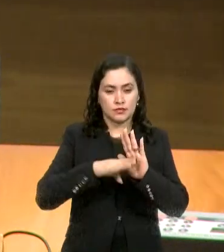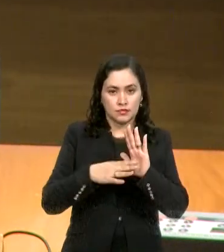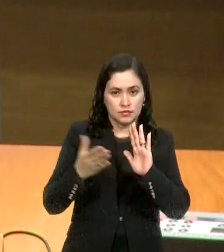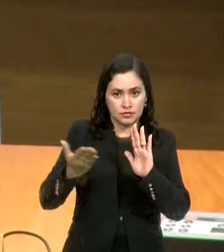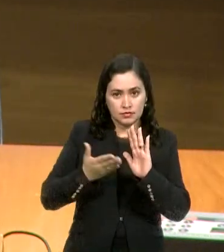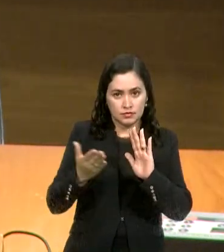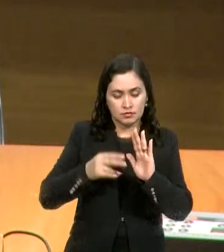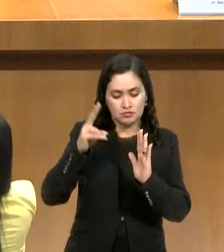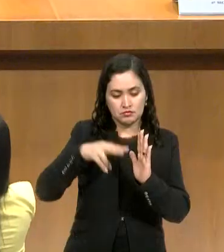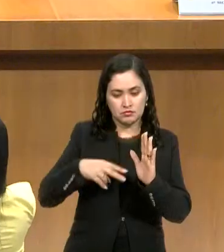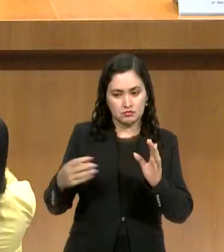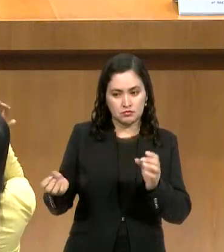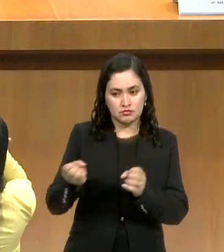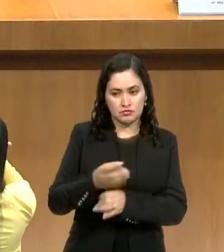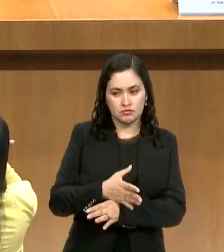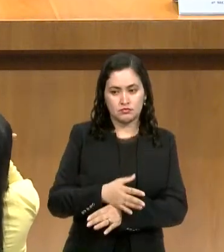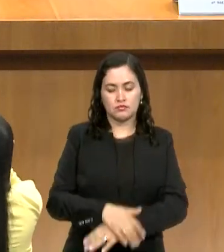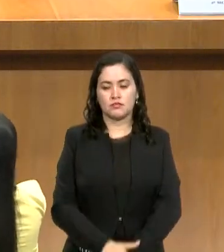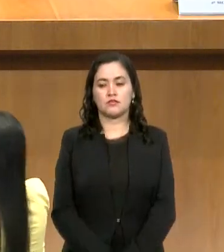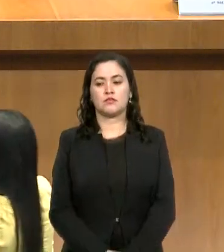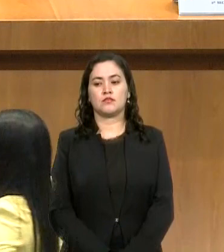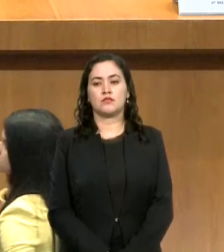presidente.